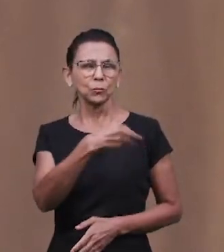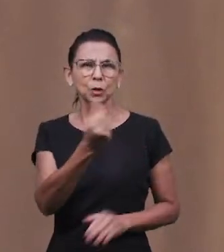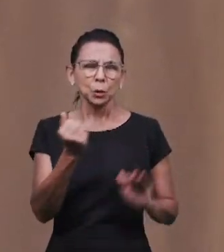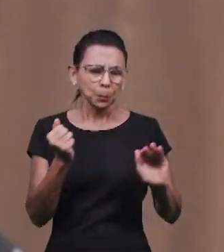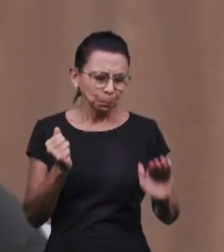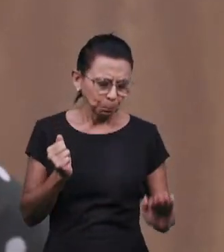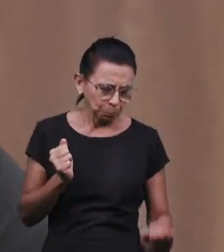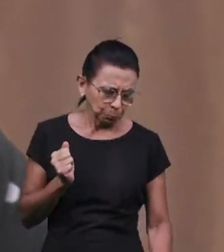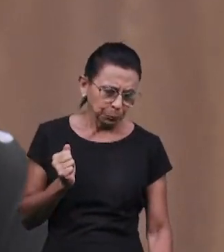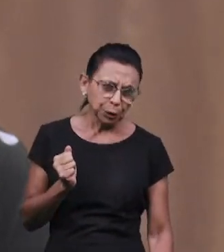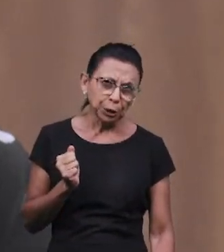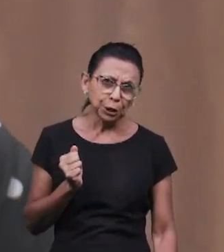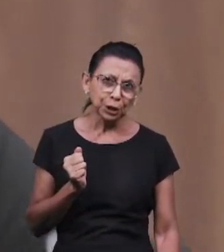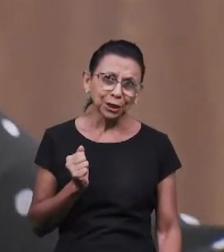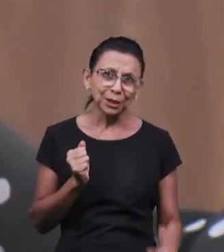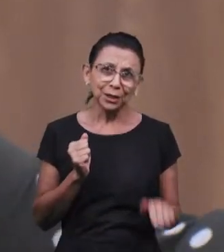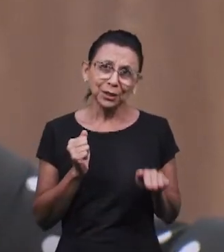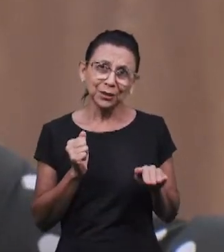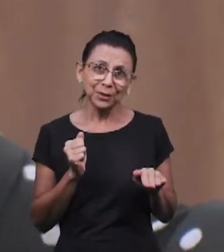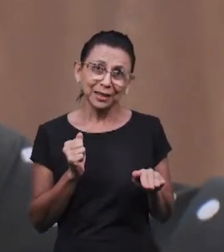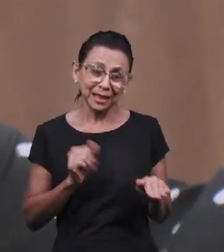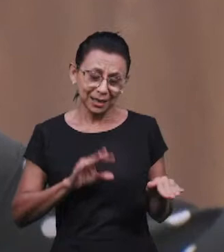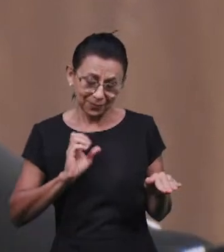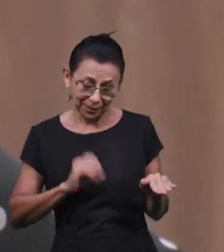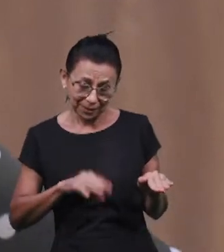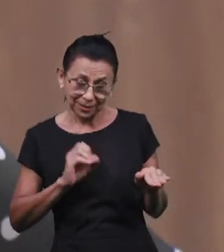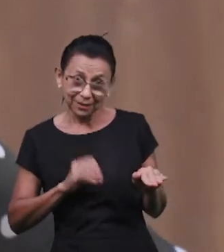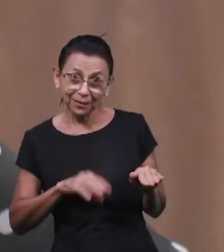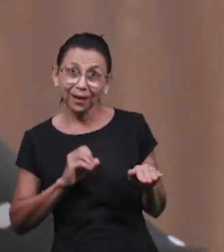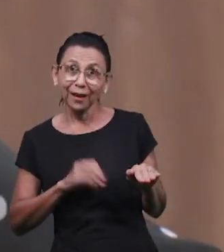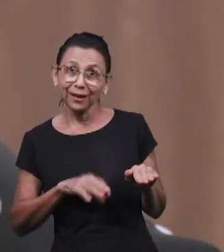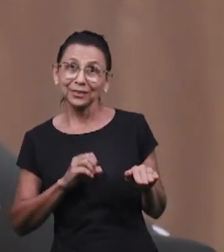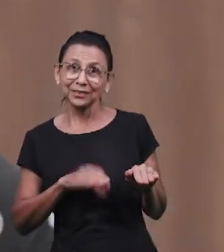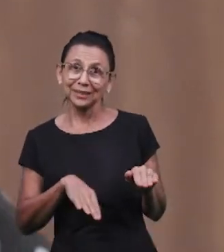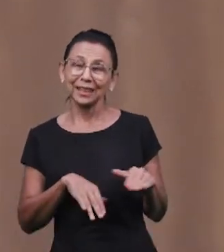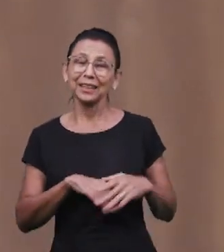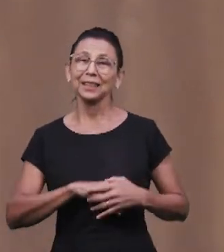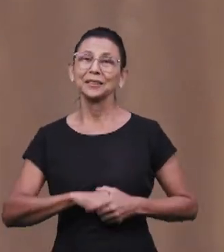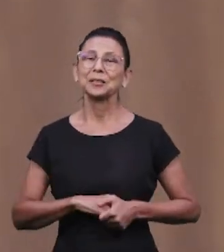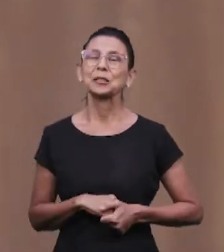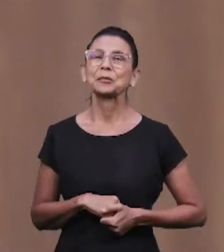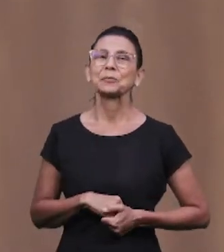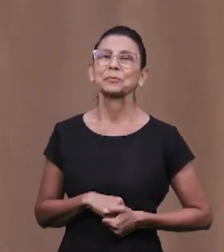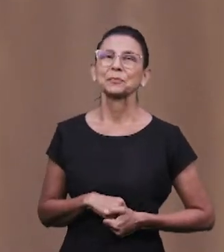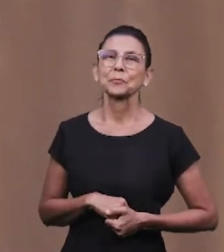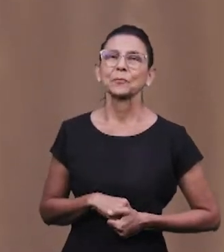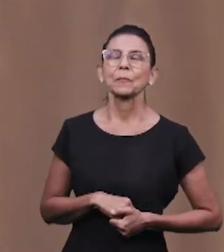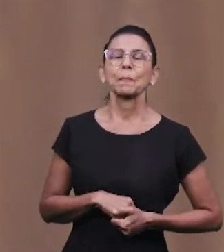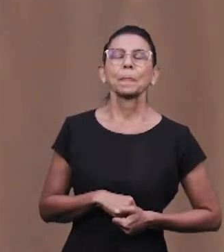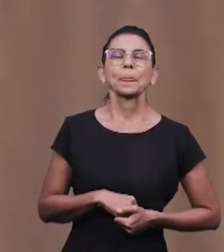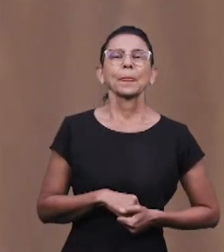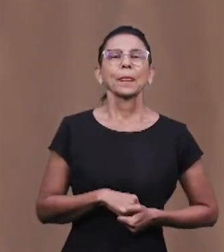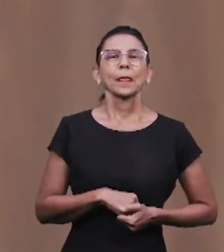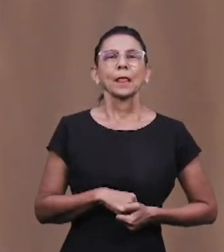fase, pastor, desde pequenininho, ensina o menino pequeno, né? Então, você vê que